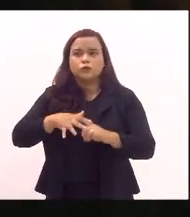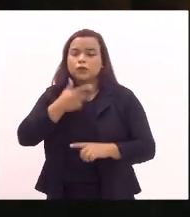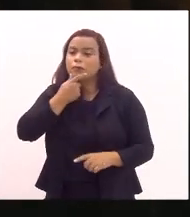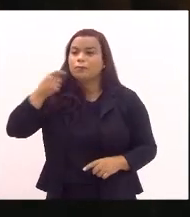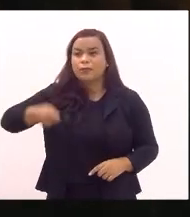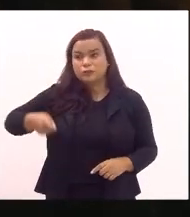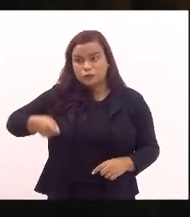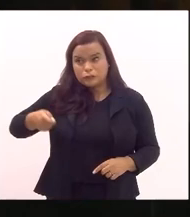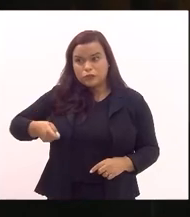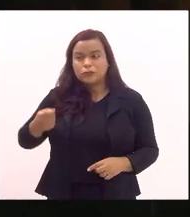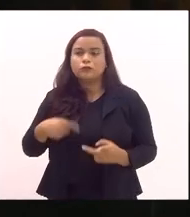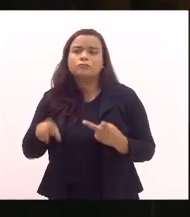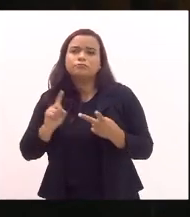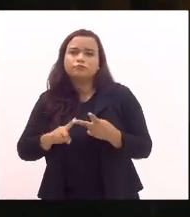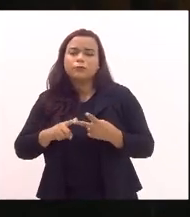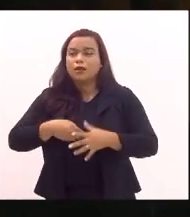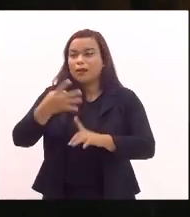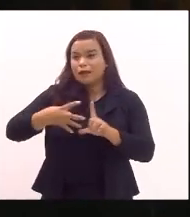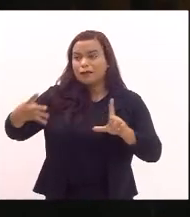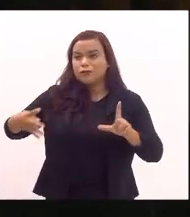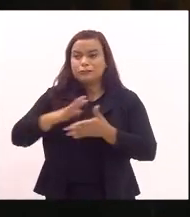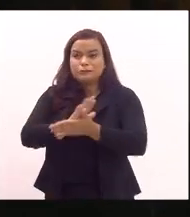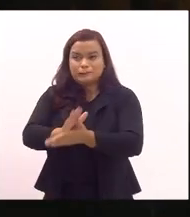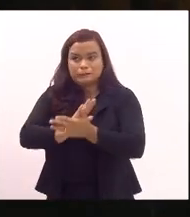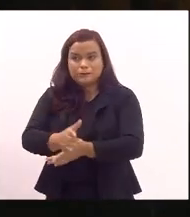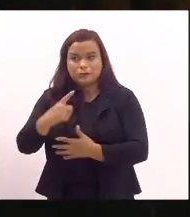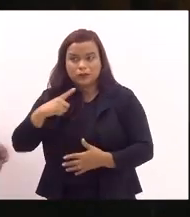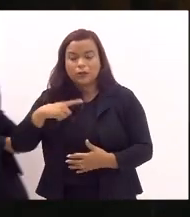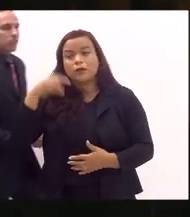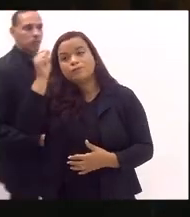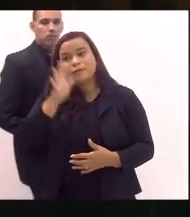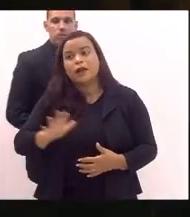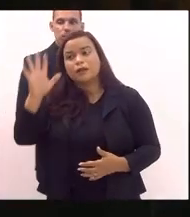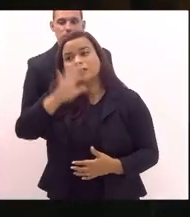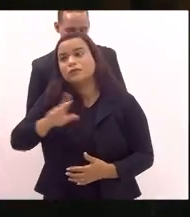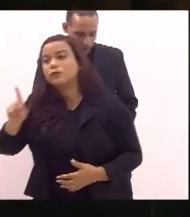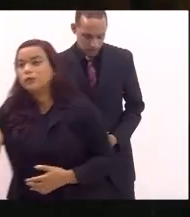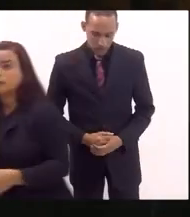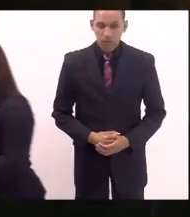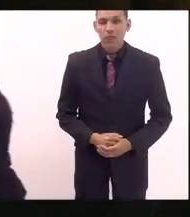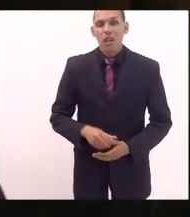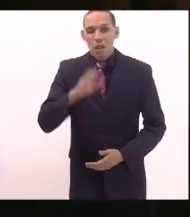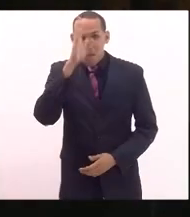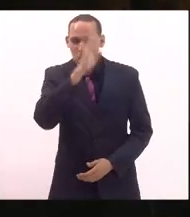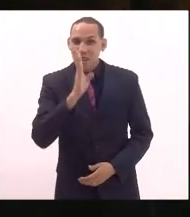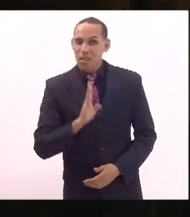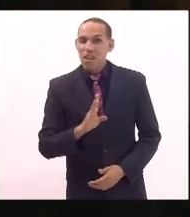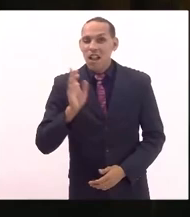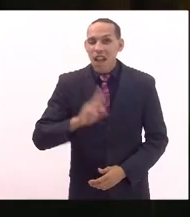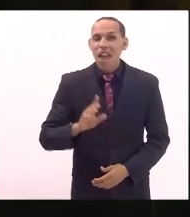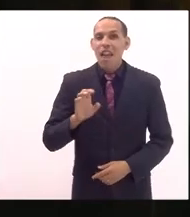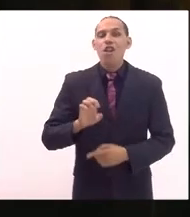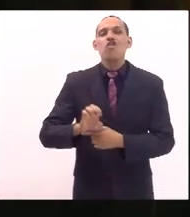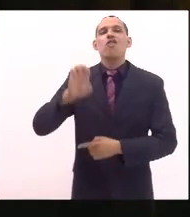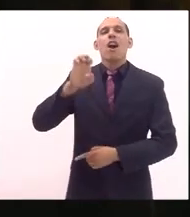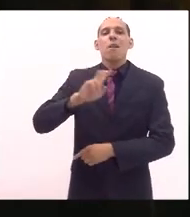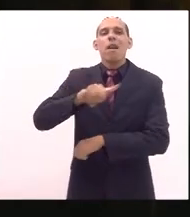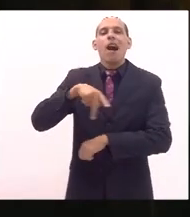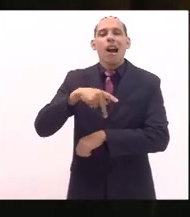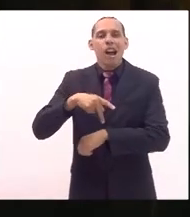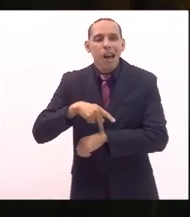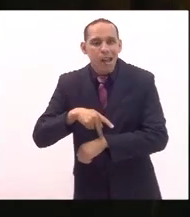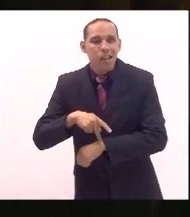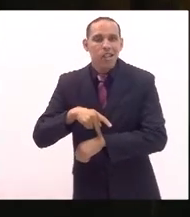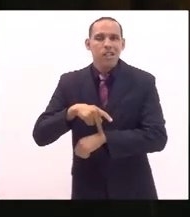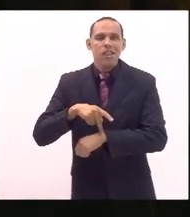machista que LGBT fóbica o Brasil é o estado é um estado a